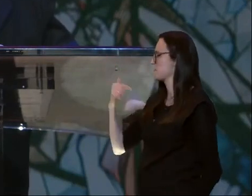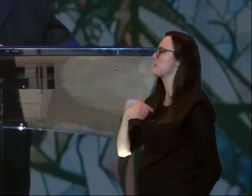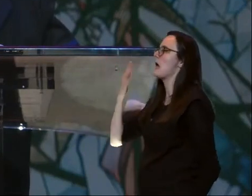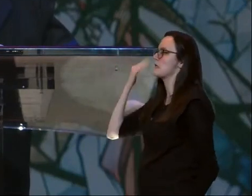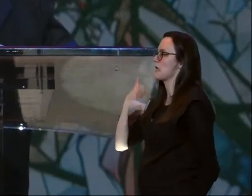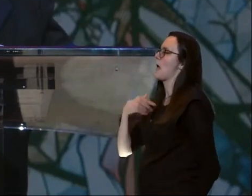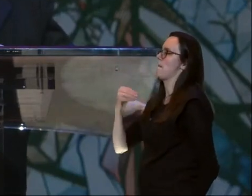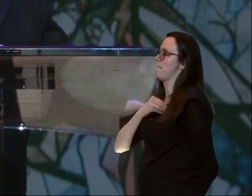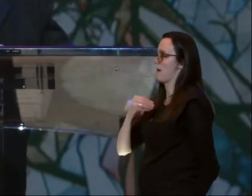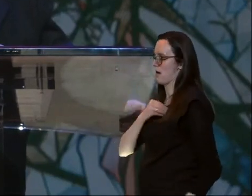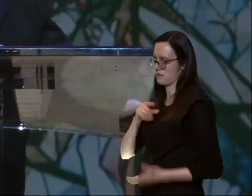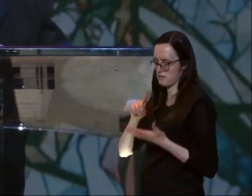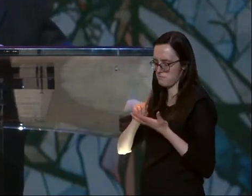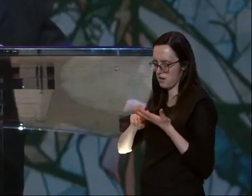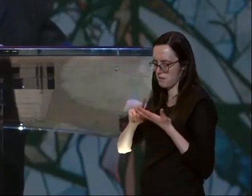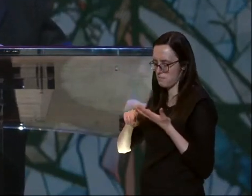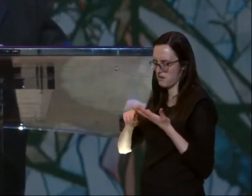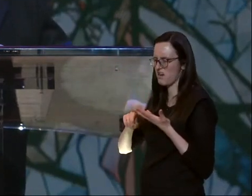Nada te incomodar.